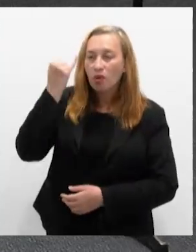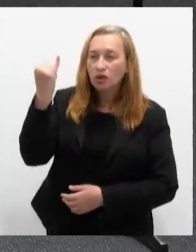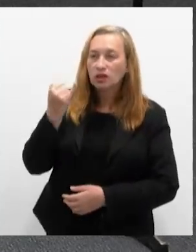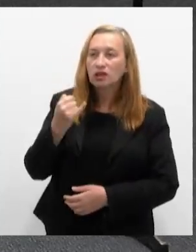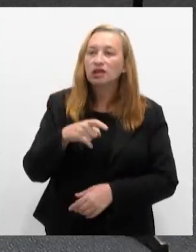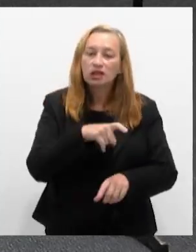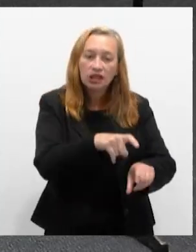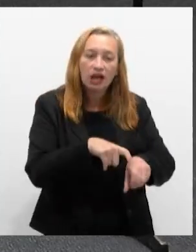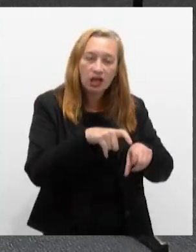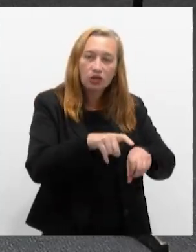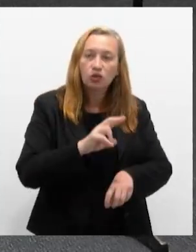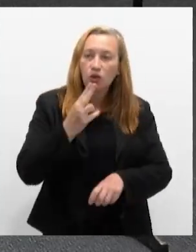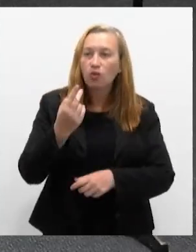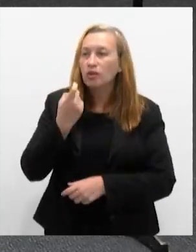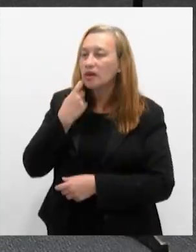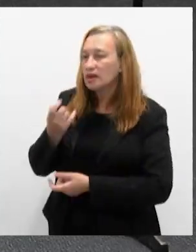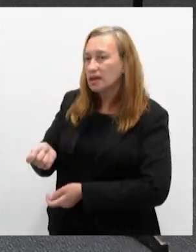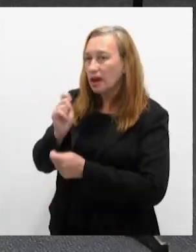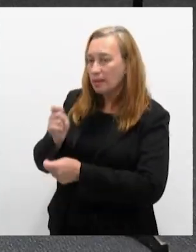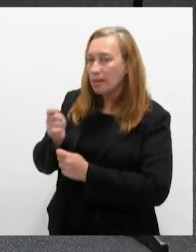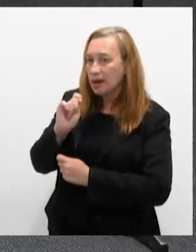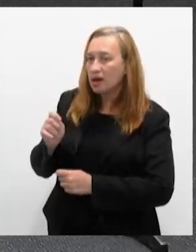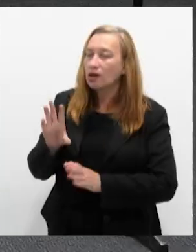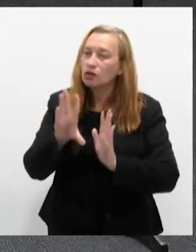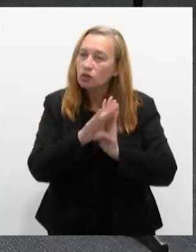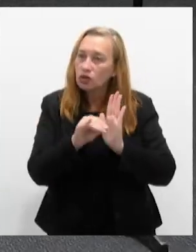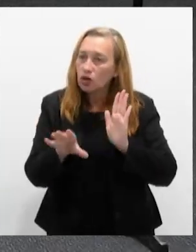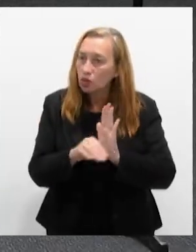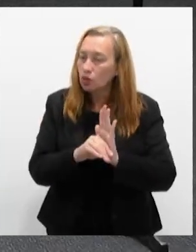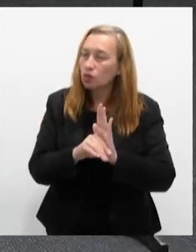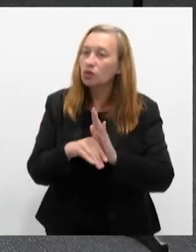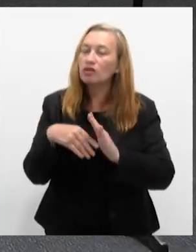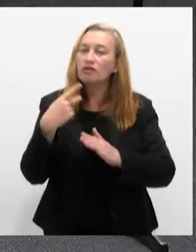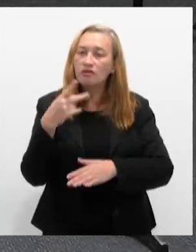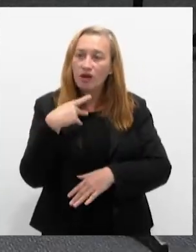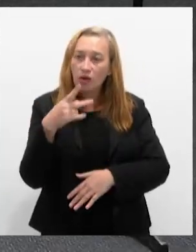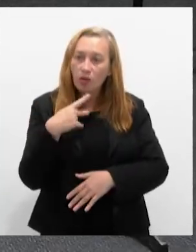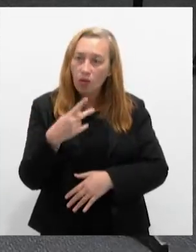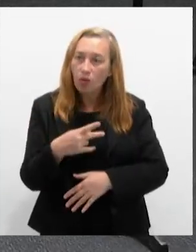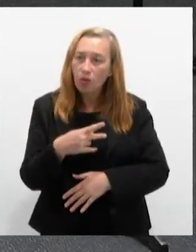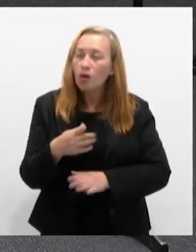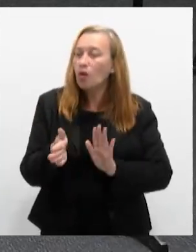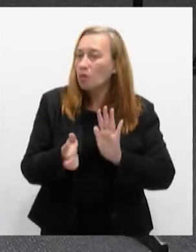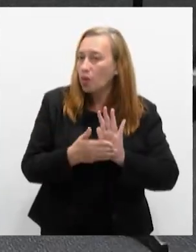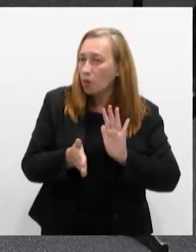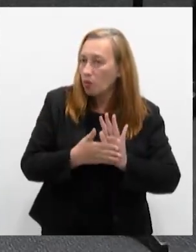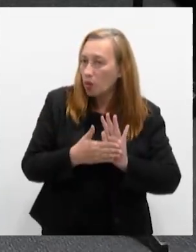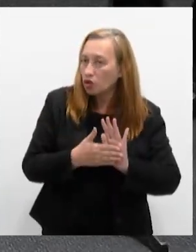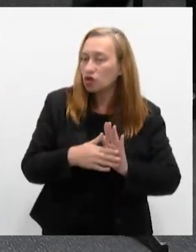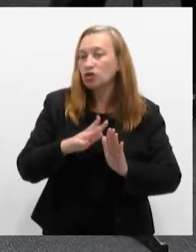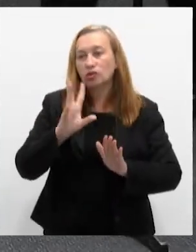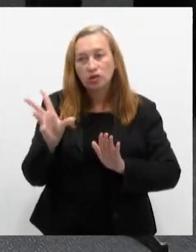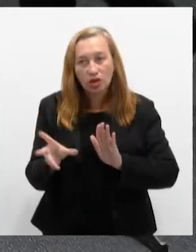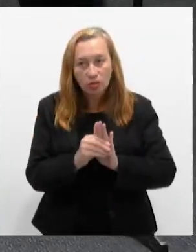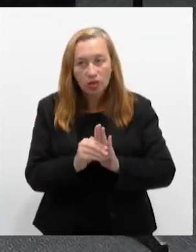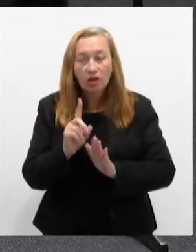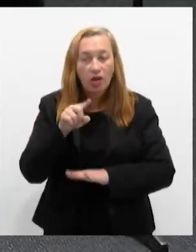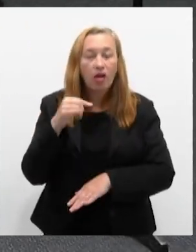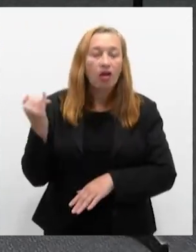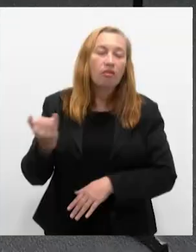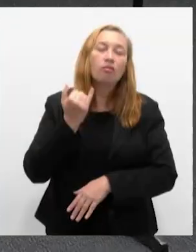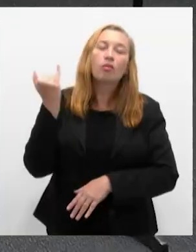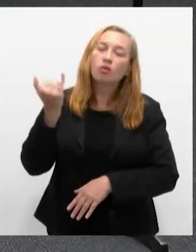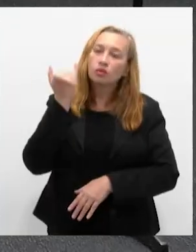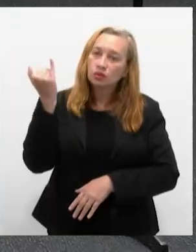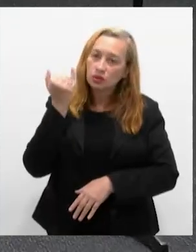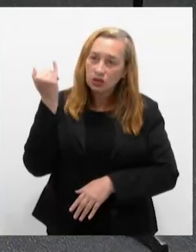na pesca, os aspectos que Vossa Excelência acentua e propôs através de emenda, como isso é importante